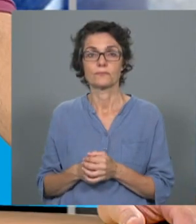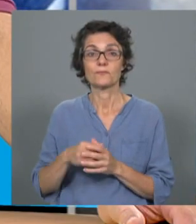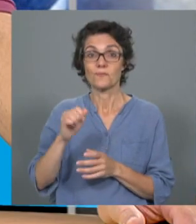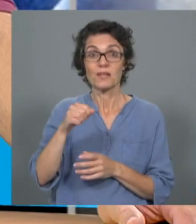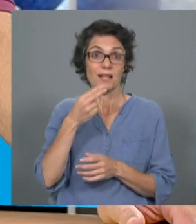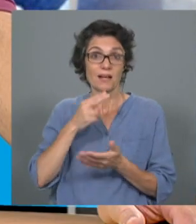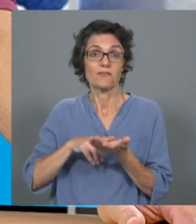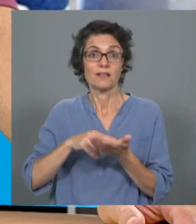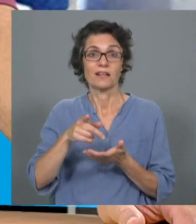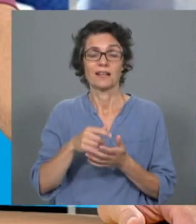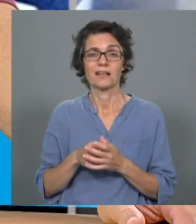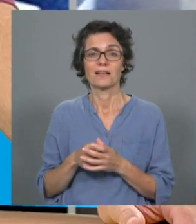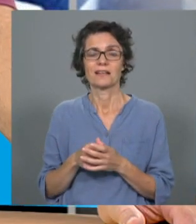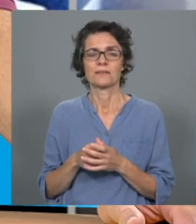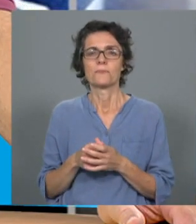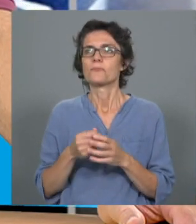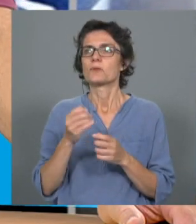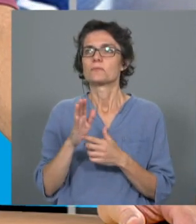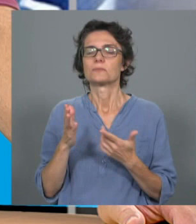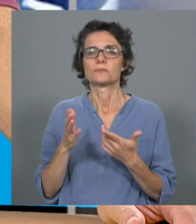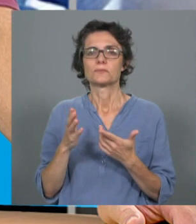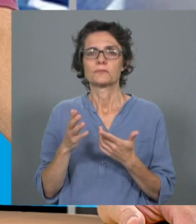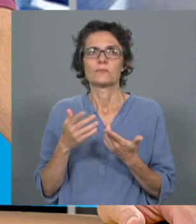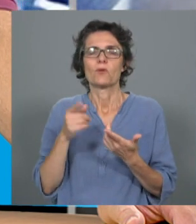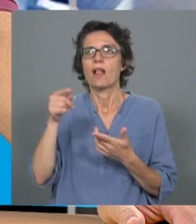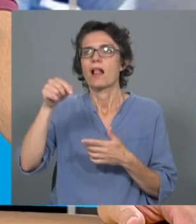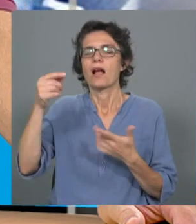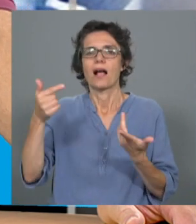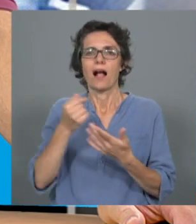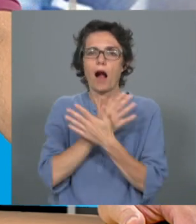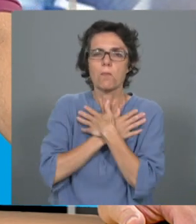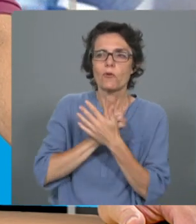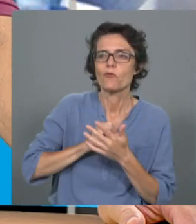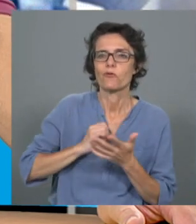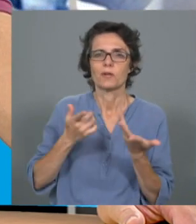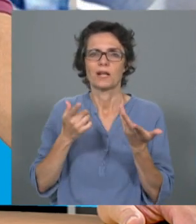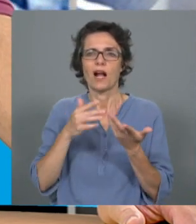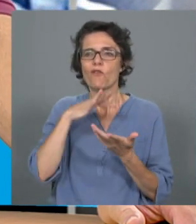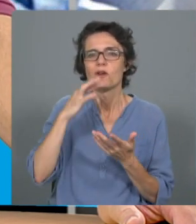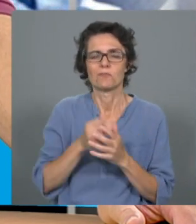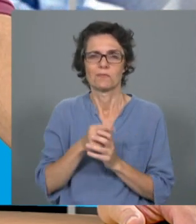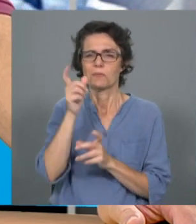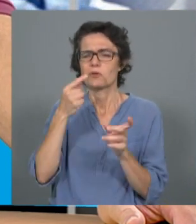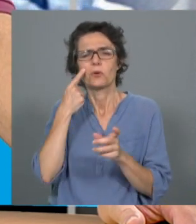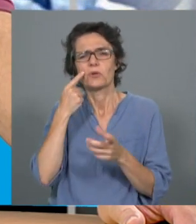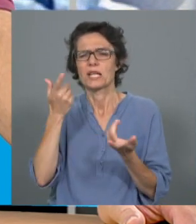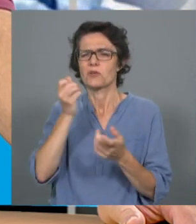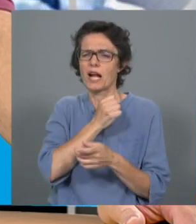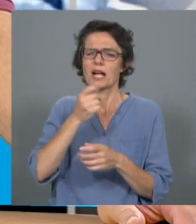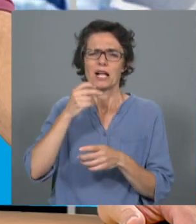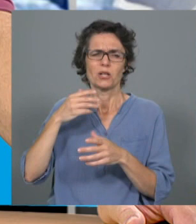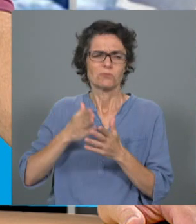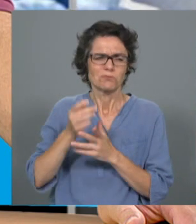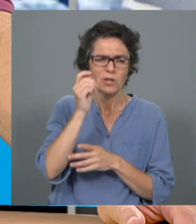exemplo, pronto, amigos, família, pessoas que ainda lá têm casas, às